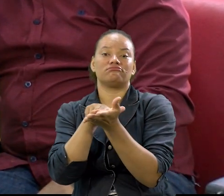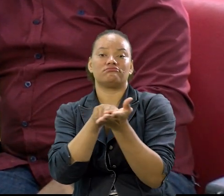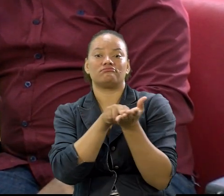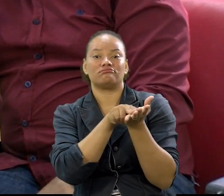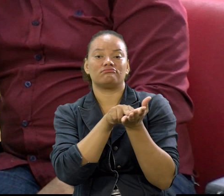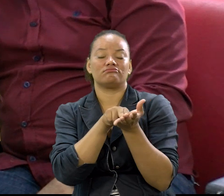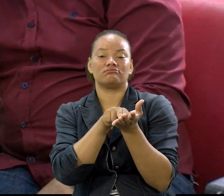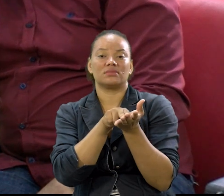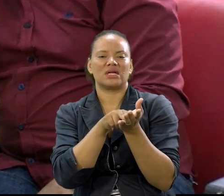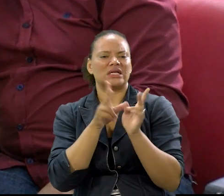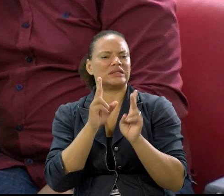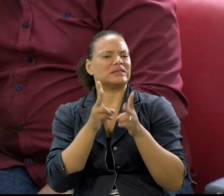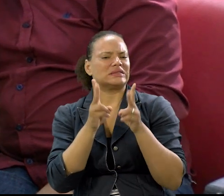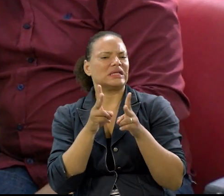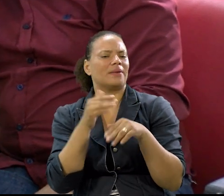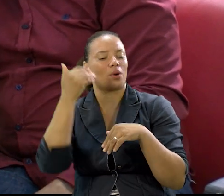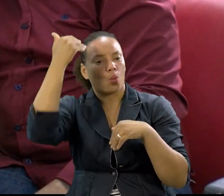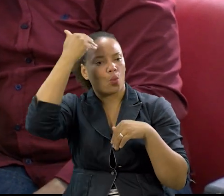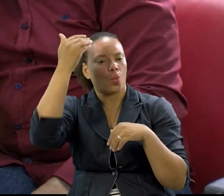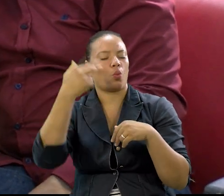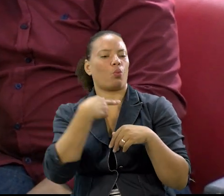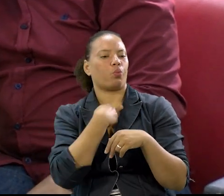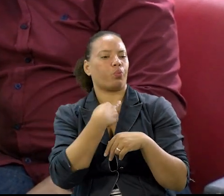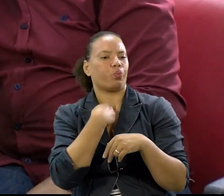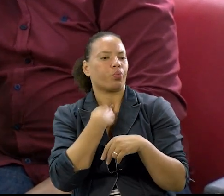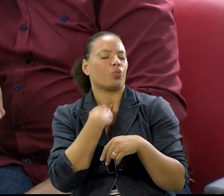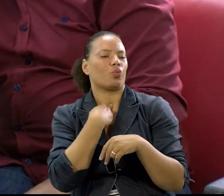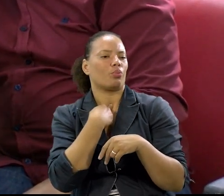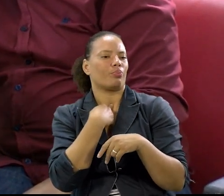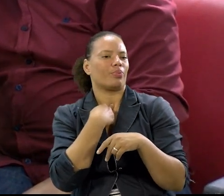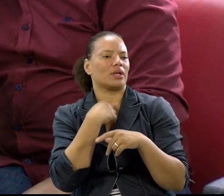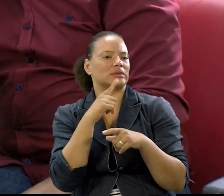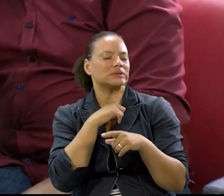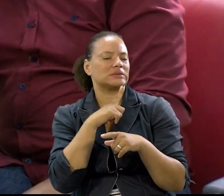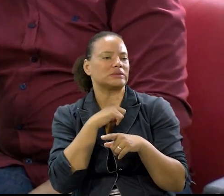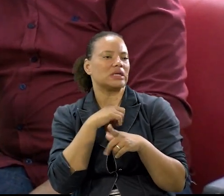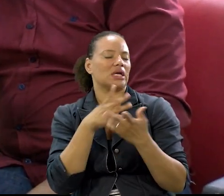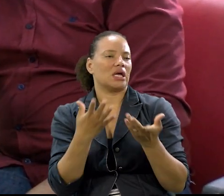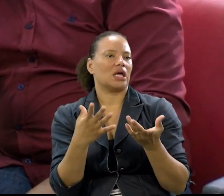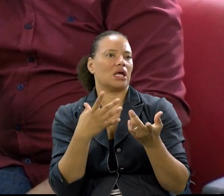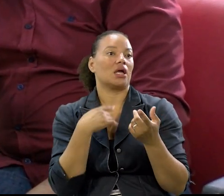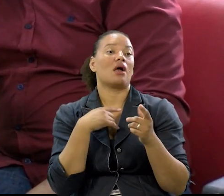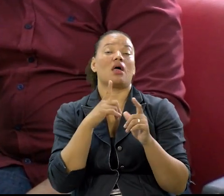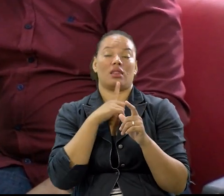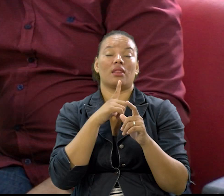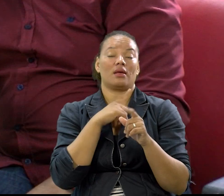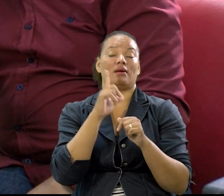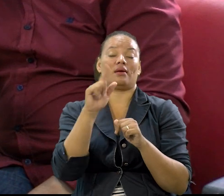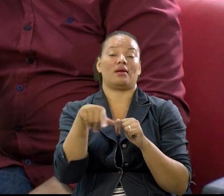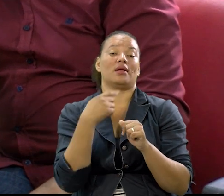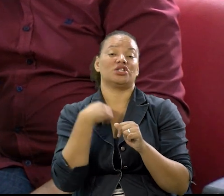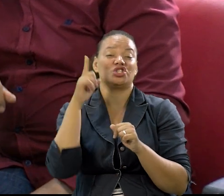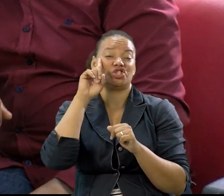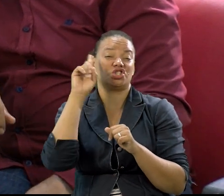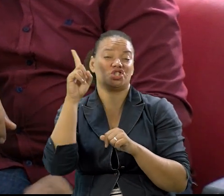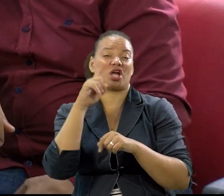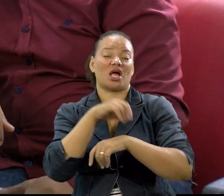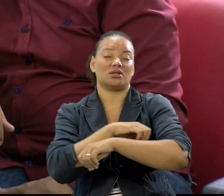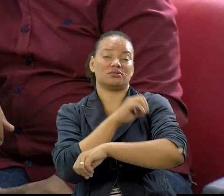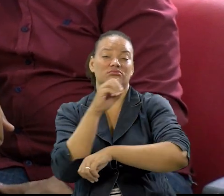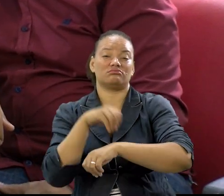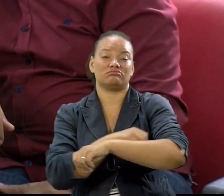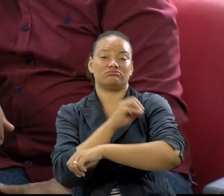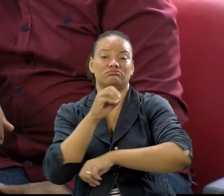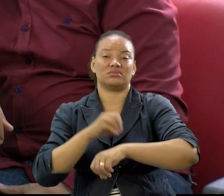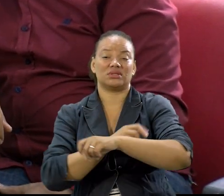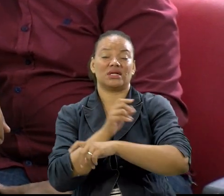vivem sempre ocupados como é que é a demanda Na verdade nós temos uma taxa de ocupação na UTI praticamente quase que diária